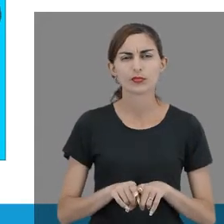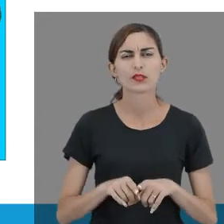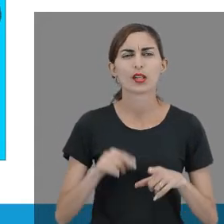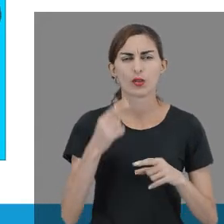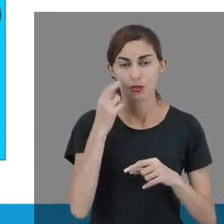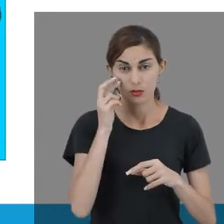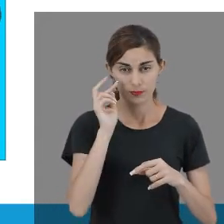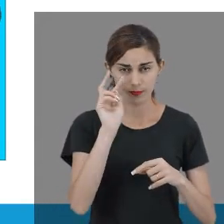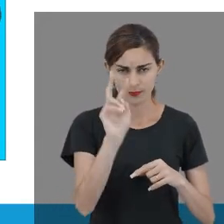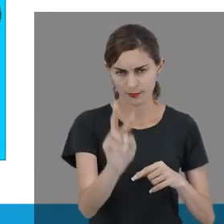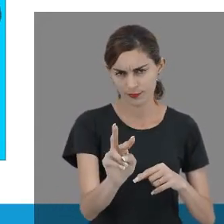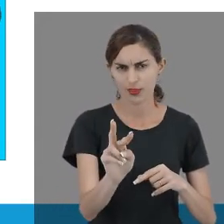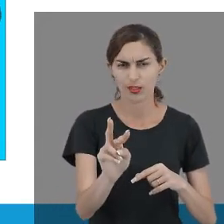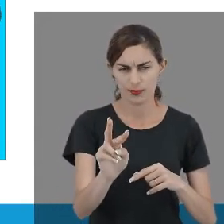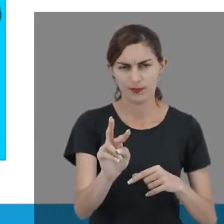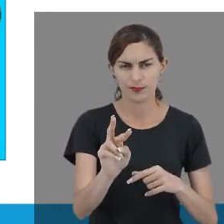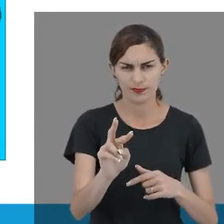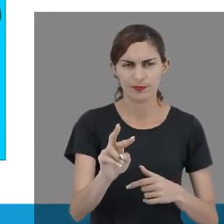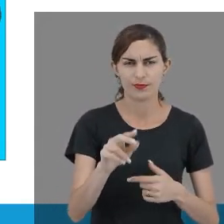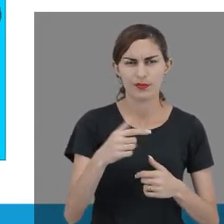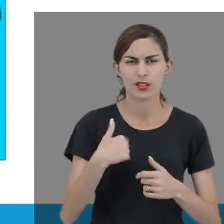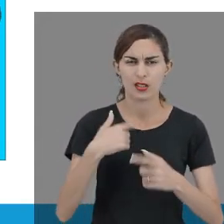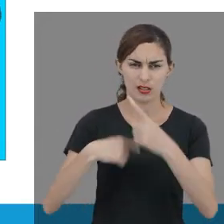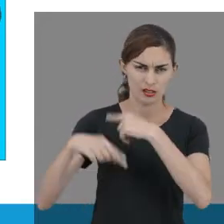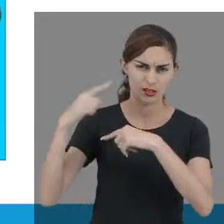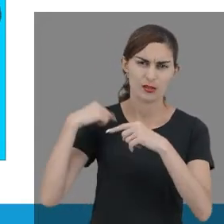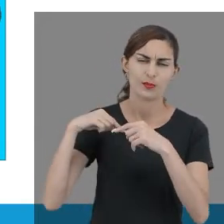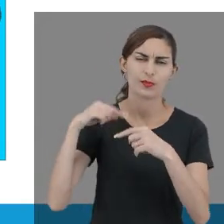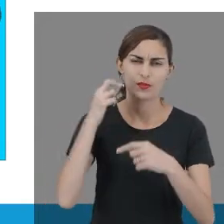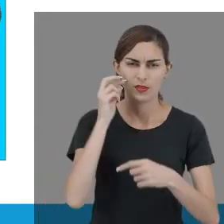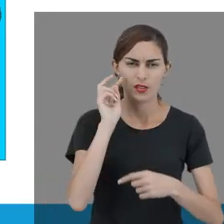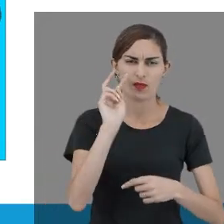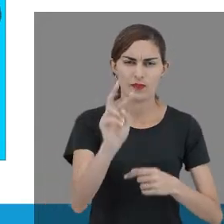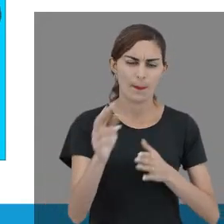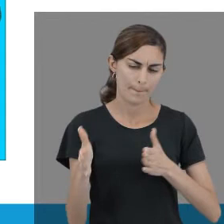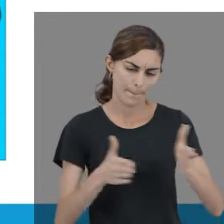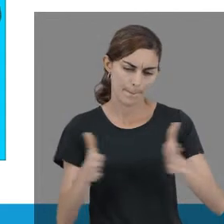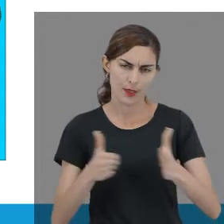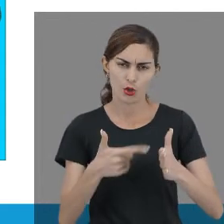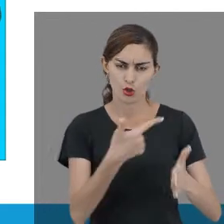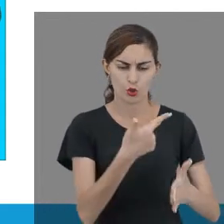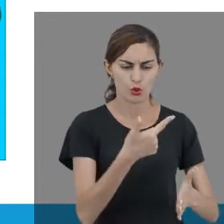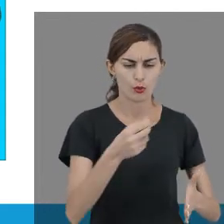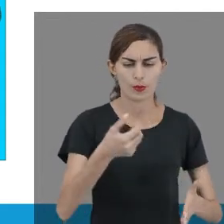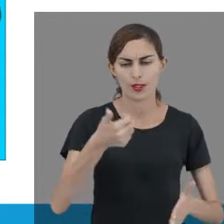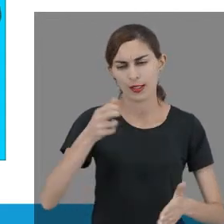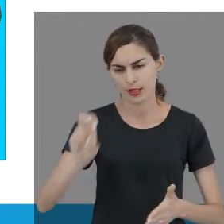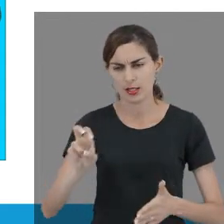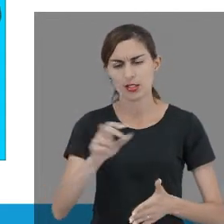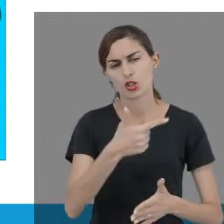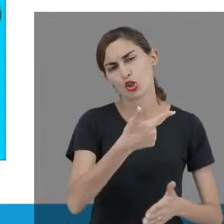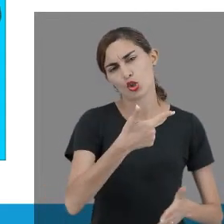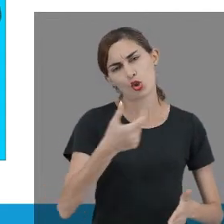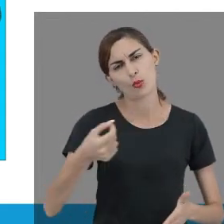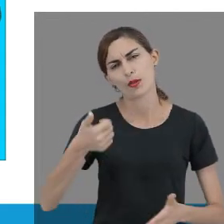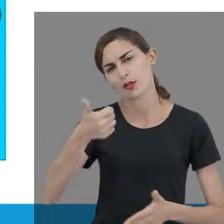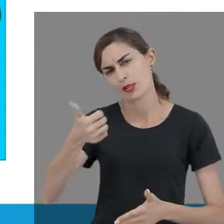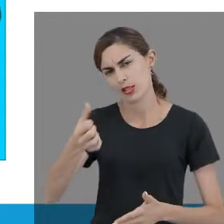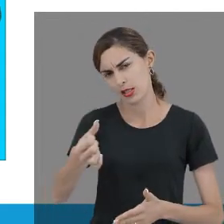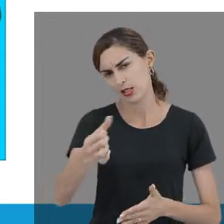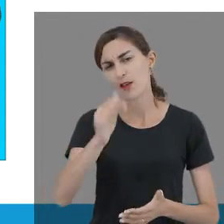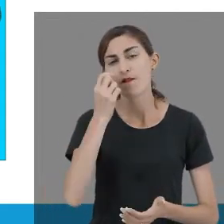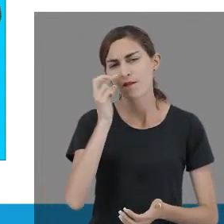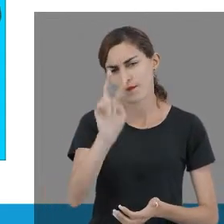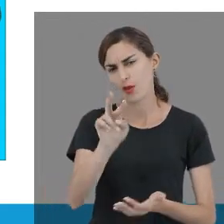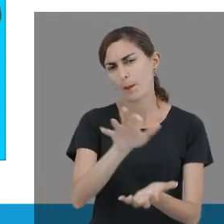quando a gente olha depois, né, o período 2015, 2016, já não estamos mais em 2015, nós vemos que